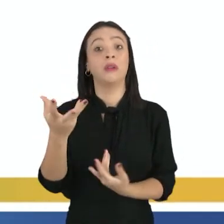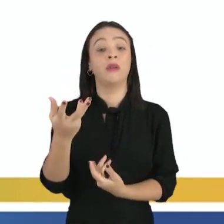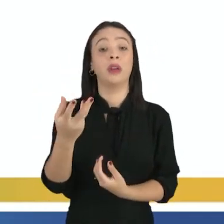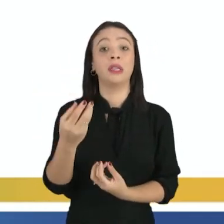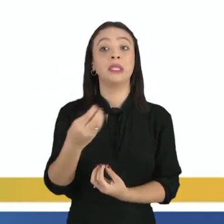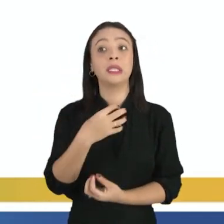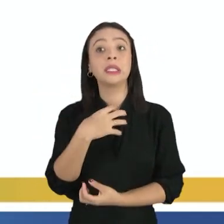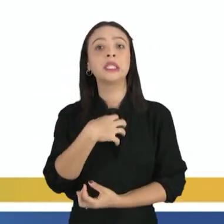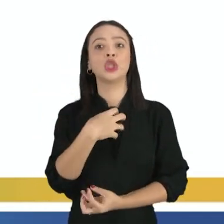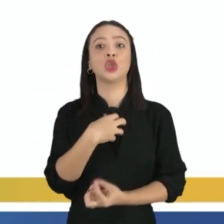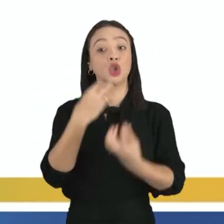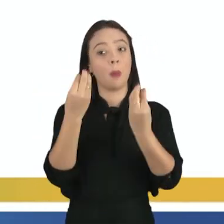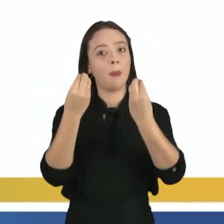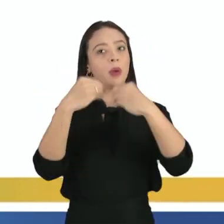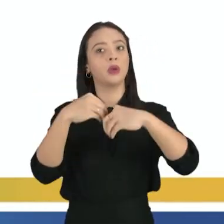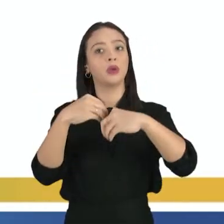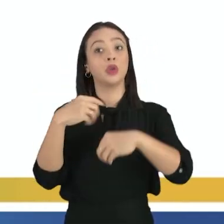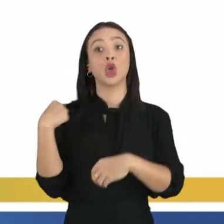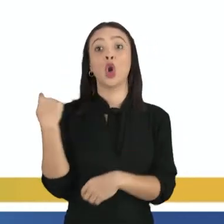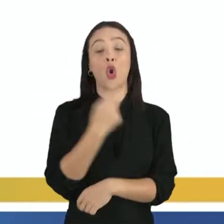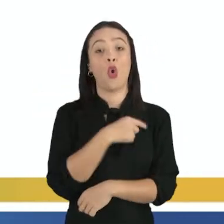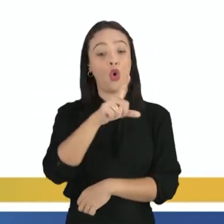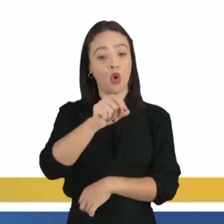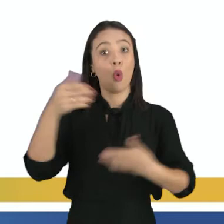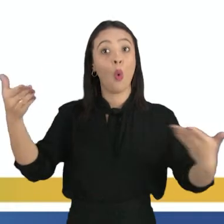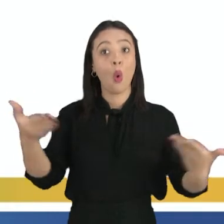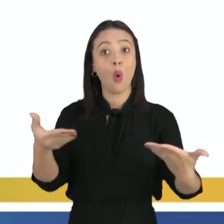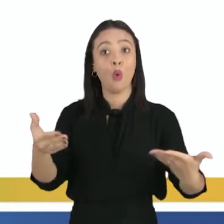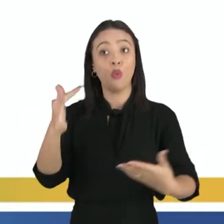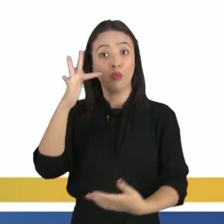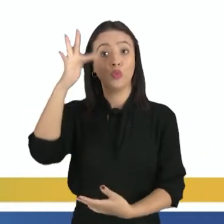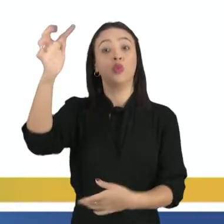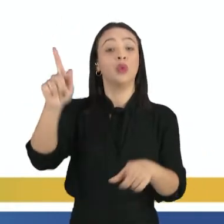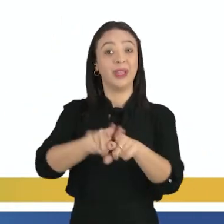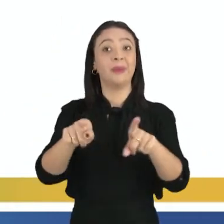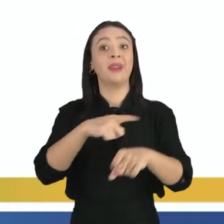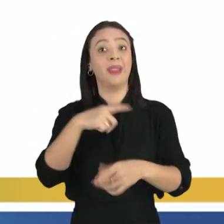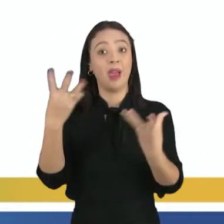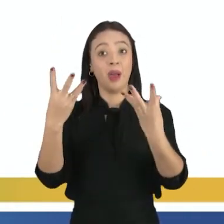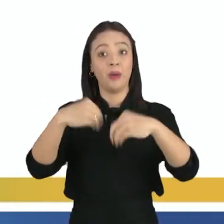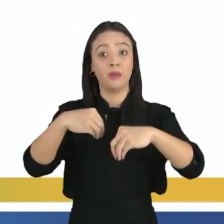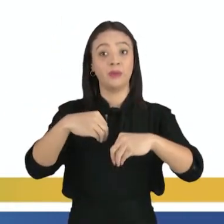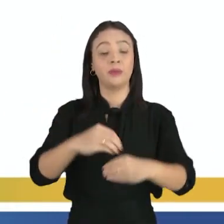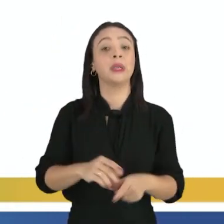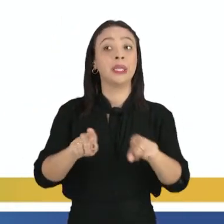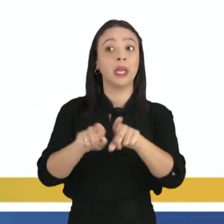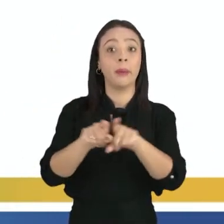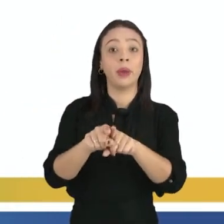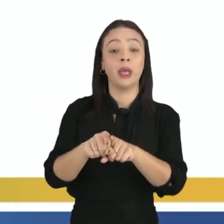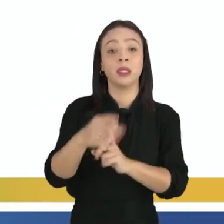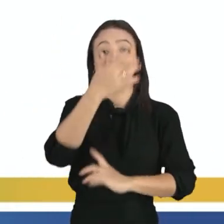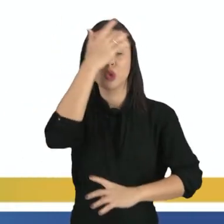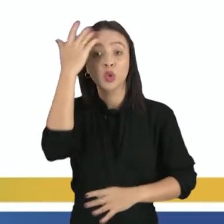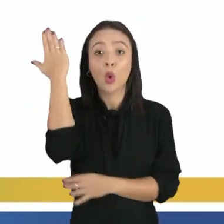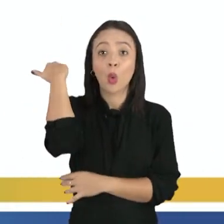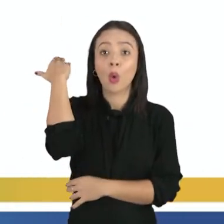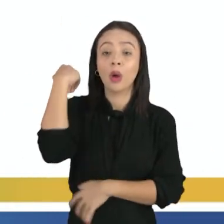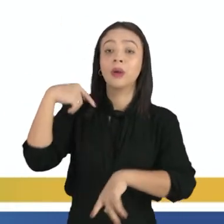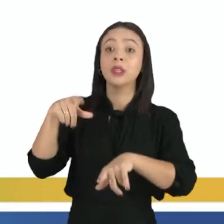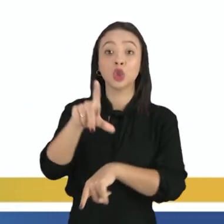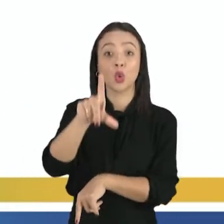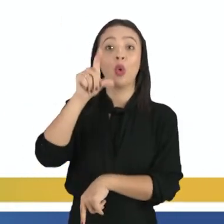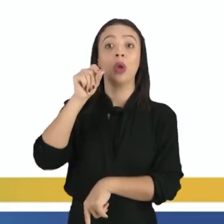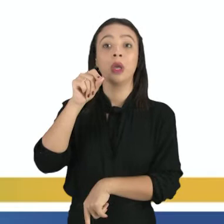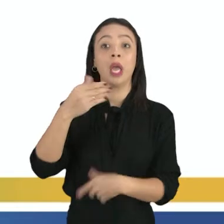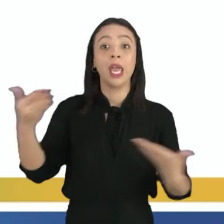ruins, né? Das escolhas que nós fizemos agora, que nós estamos fazendo, assim como a geração anterior fizeram as